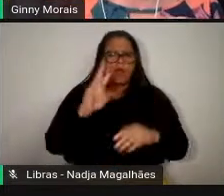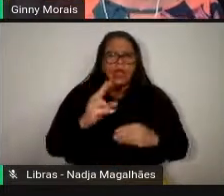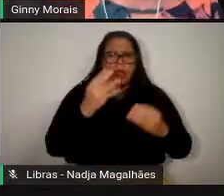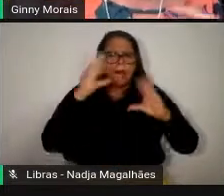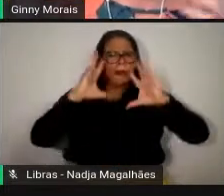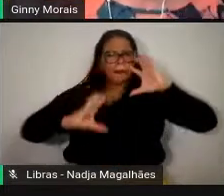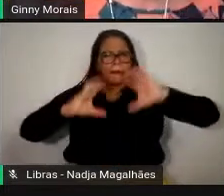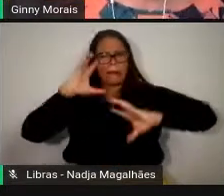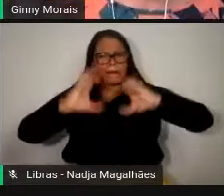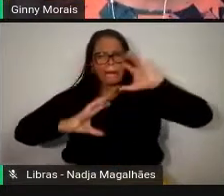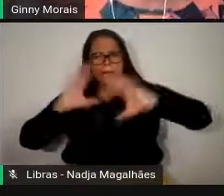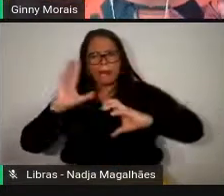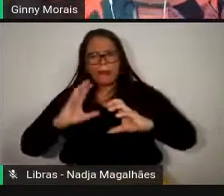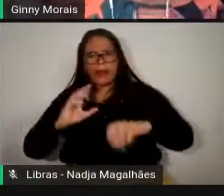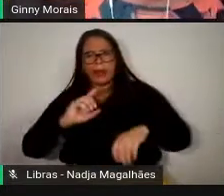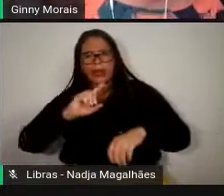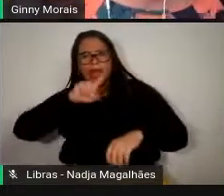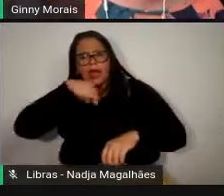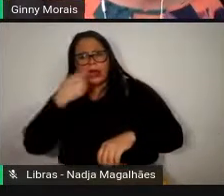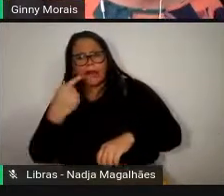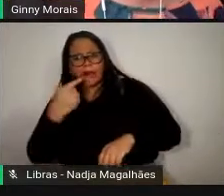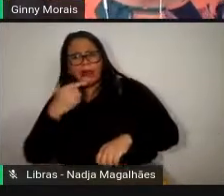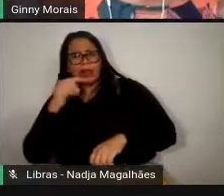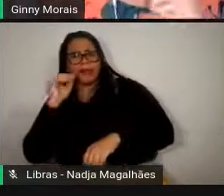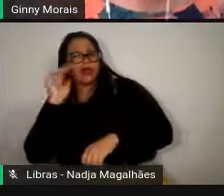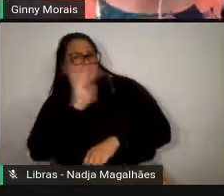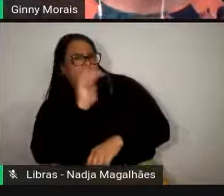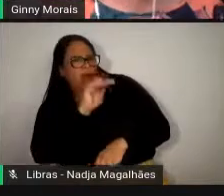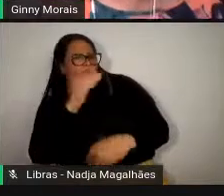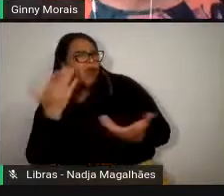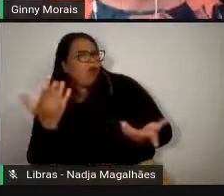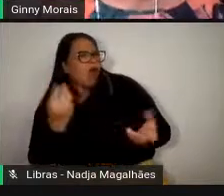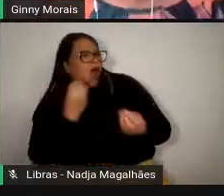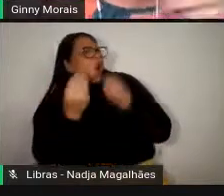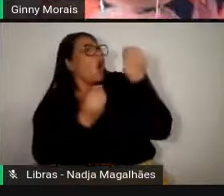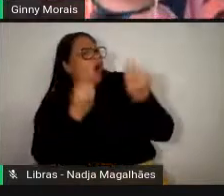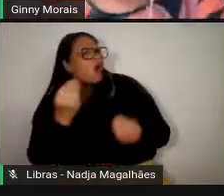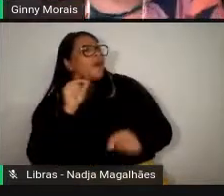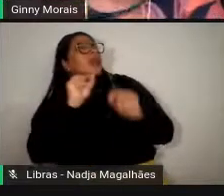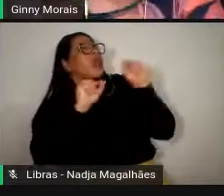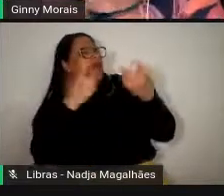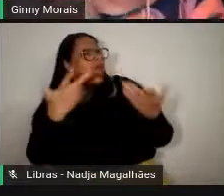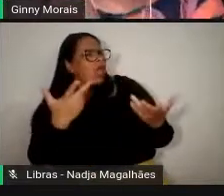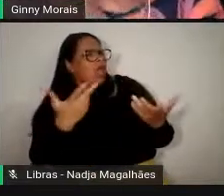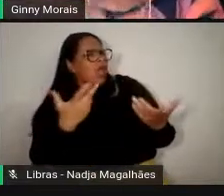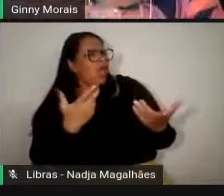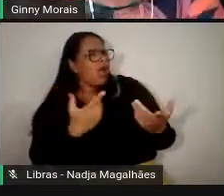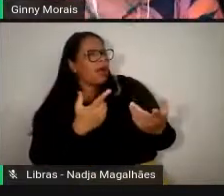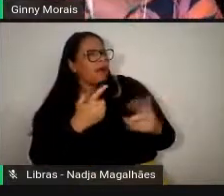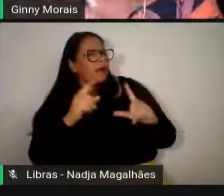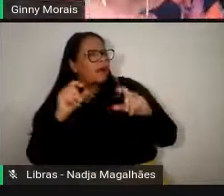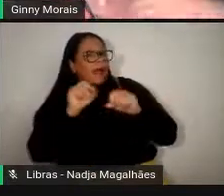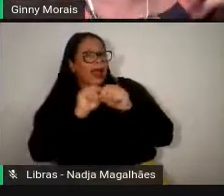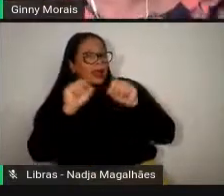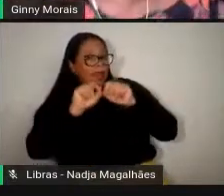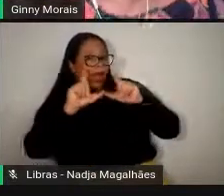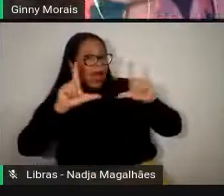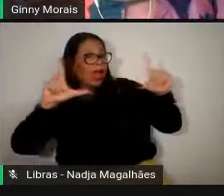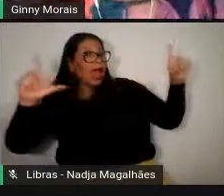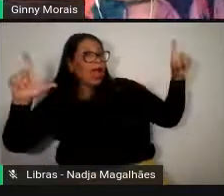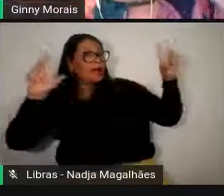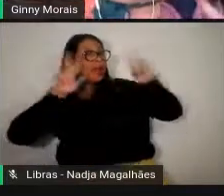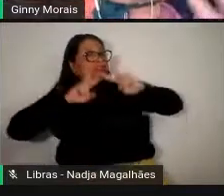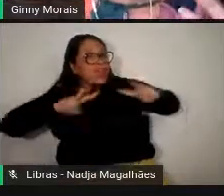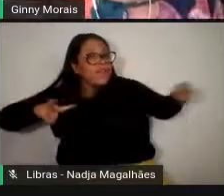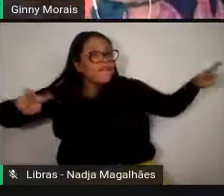ele. Tem uma hora que o cara passa e esbarra nele. Tipo assim, meio que tipo, cara, se liga, sabe? Dá para perceber esse esbarro.